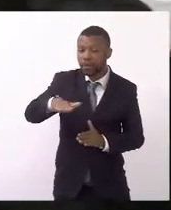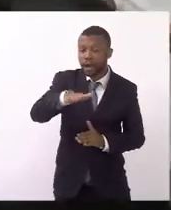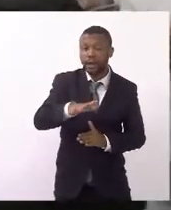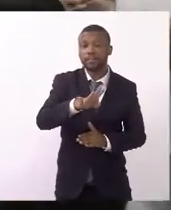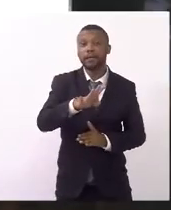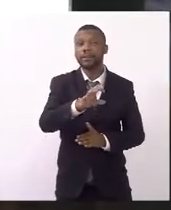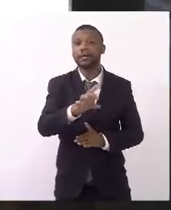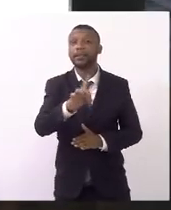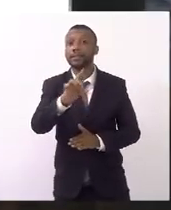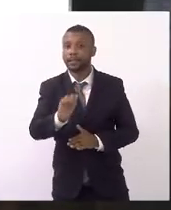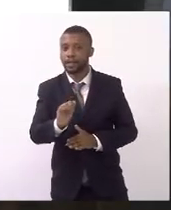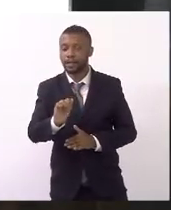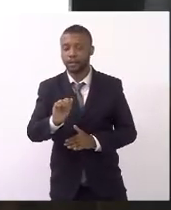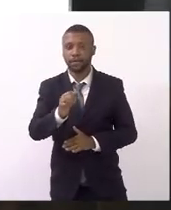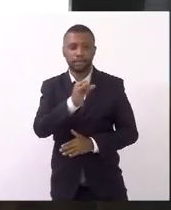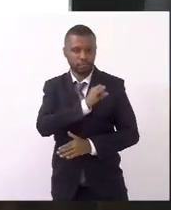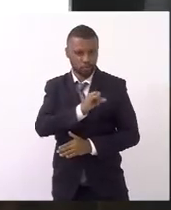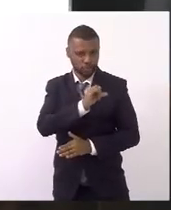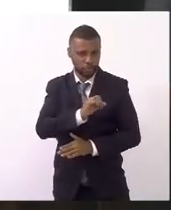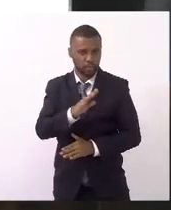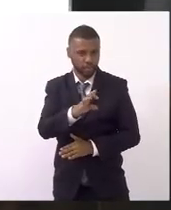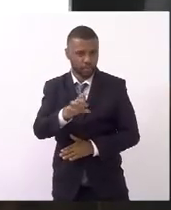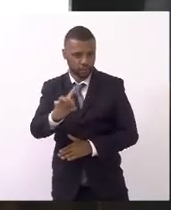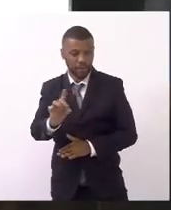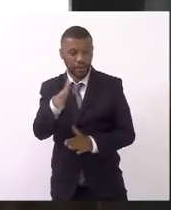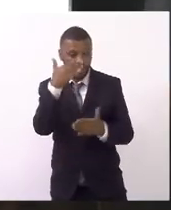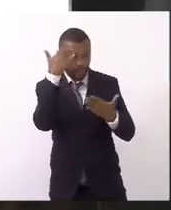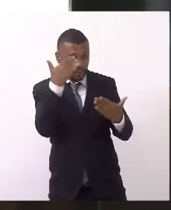muito obrigada Doutor Júlio